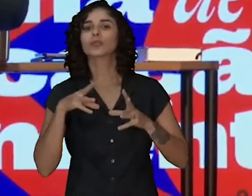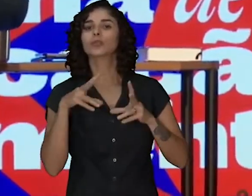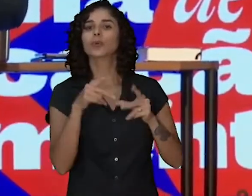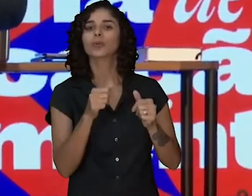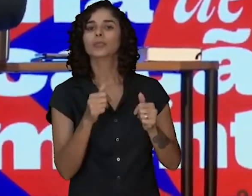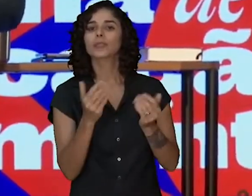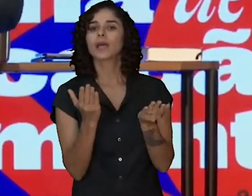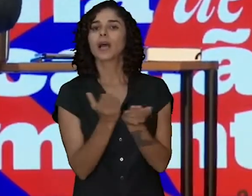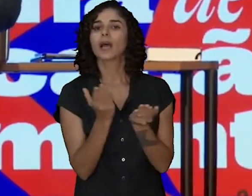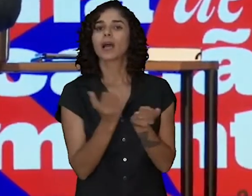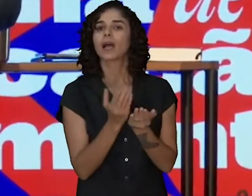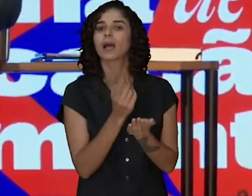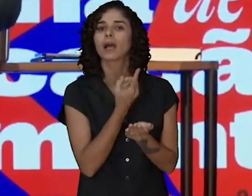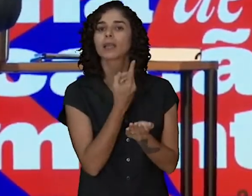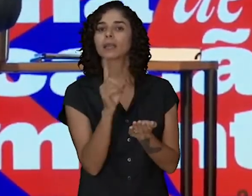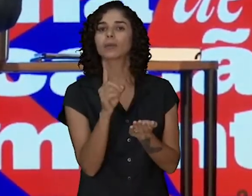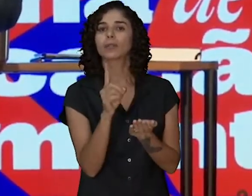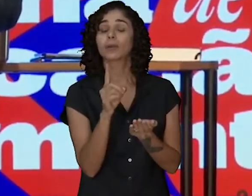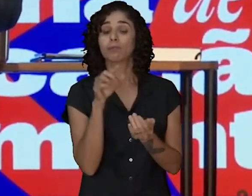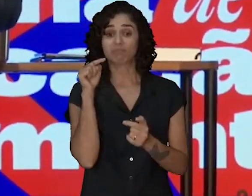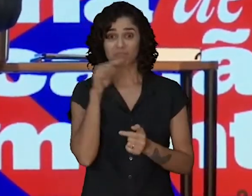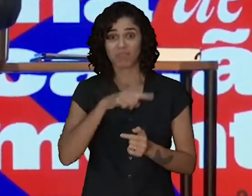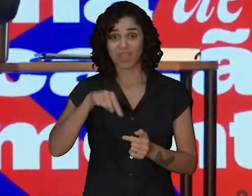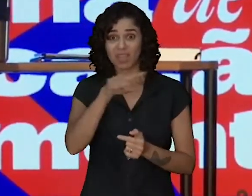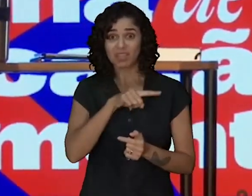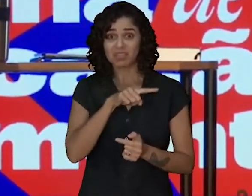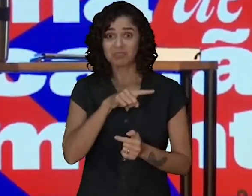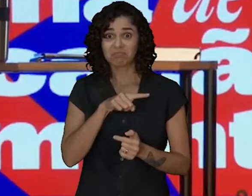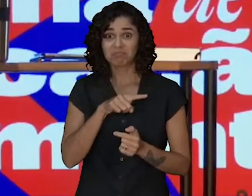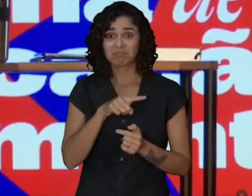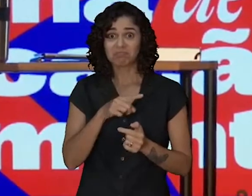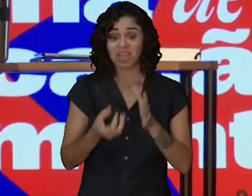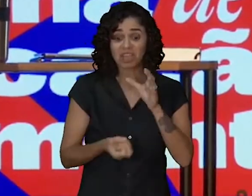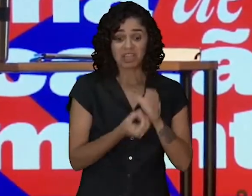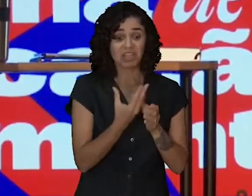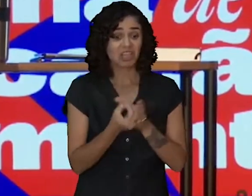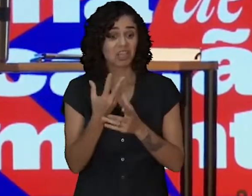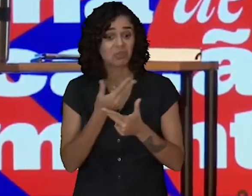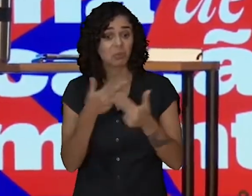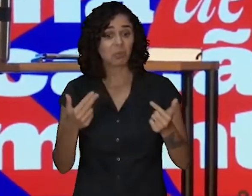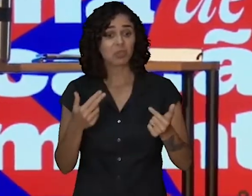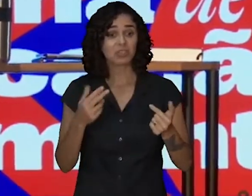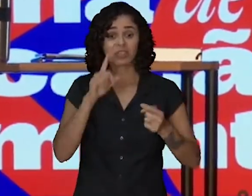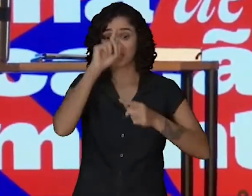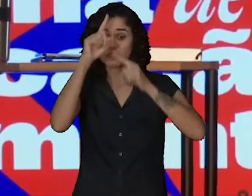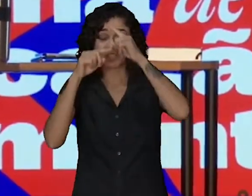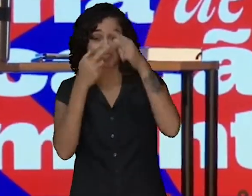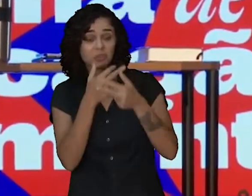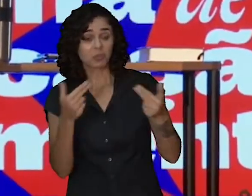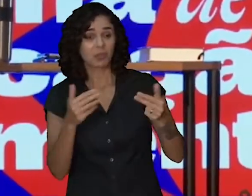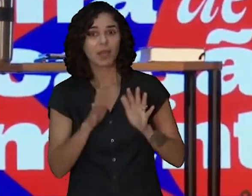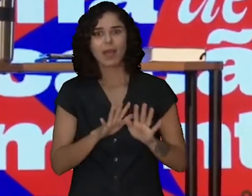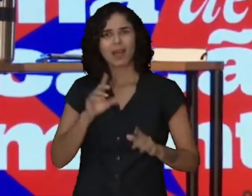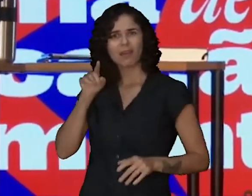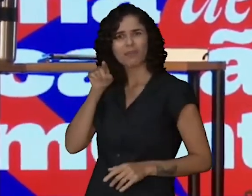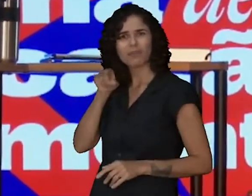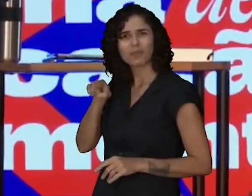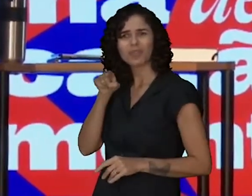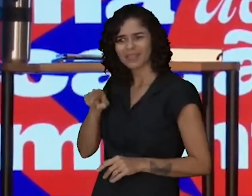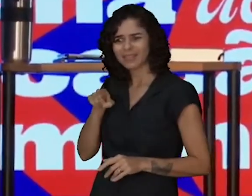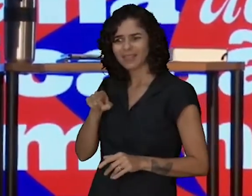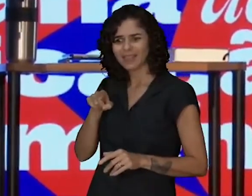criando, inovando. E você teve a imagem de Deus restaurada, porque a parte que o